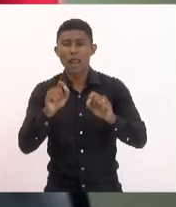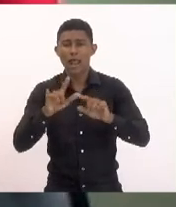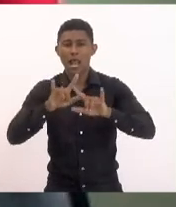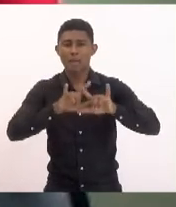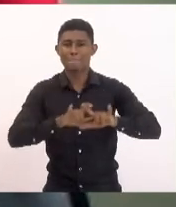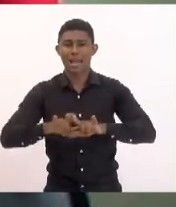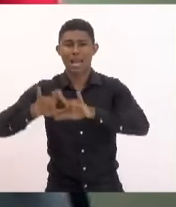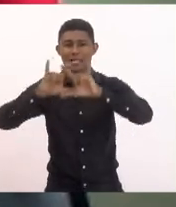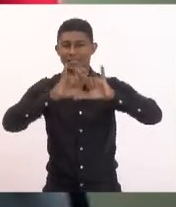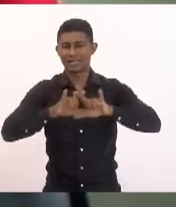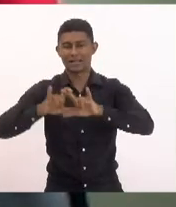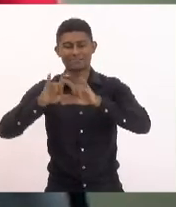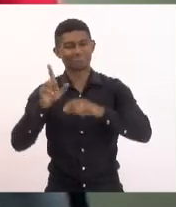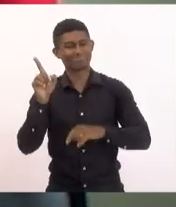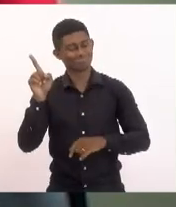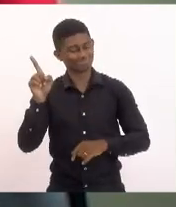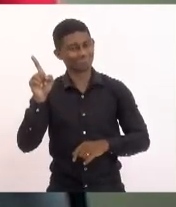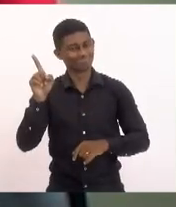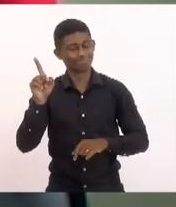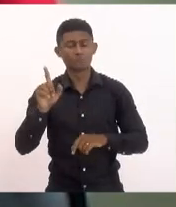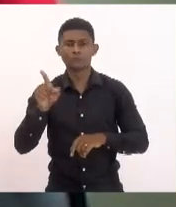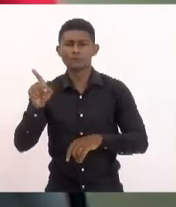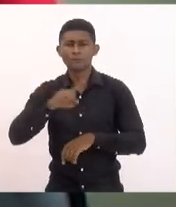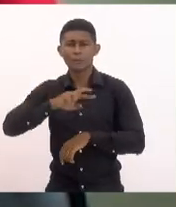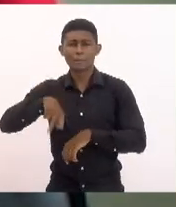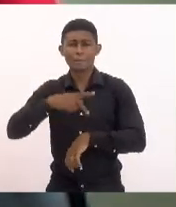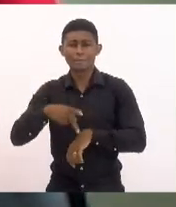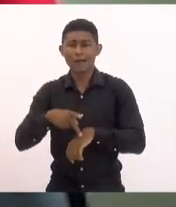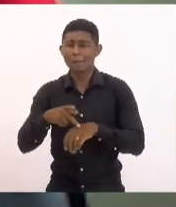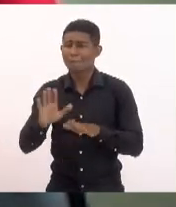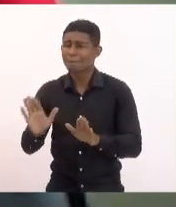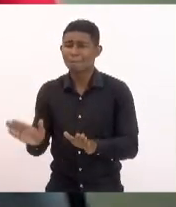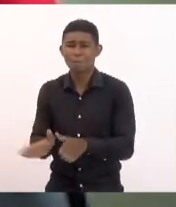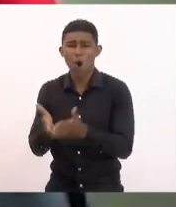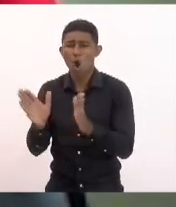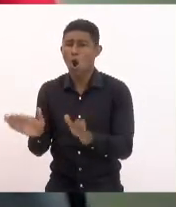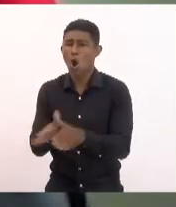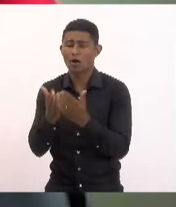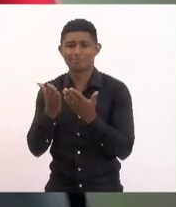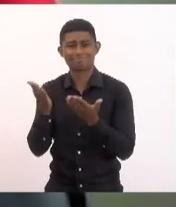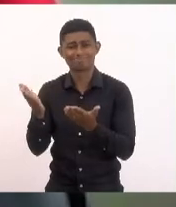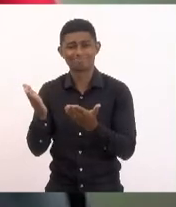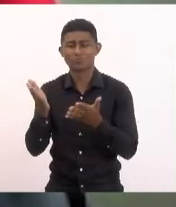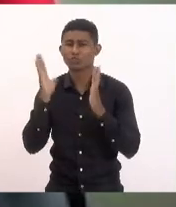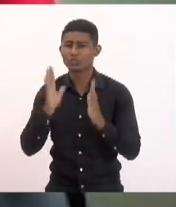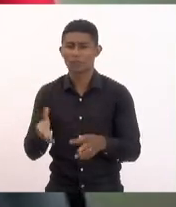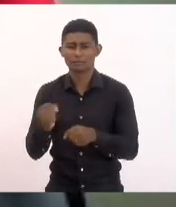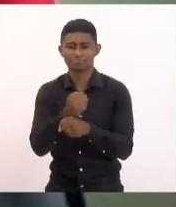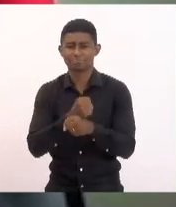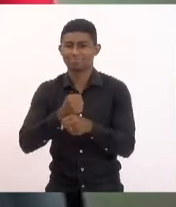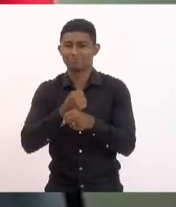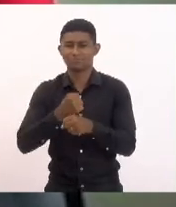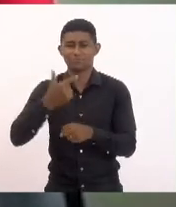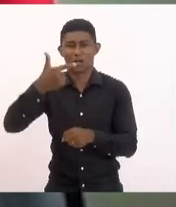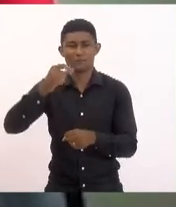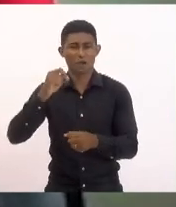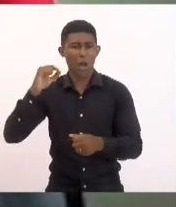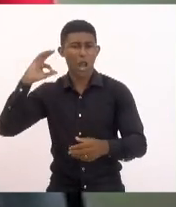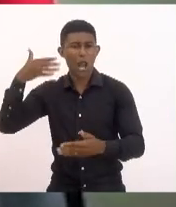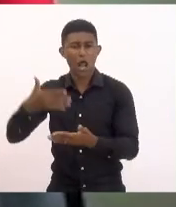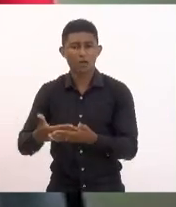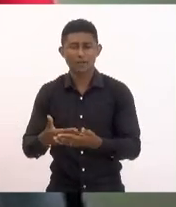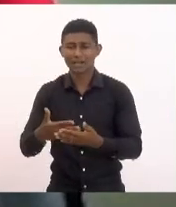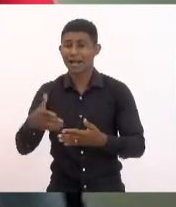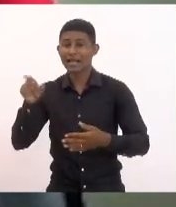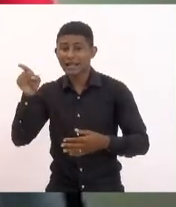É considerado um dos países mais pobres do mundo e há 20 anos vem sofrendo de uma guerra